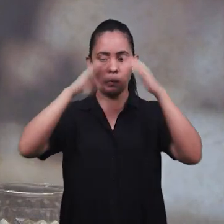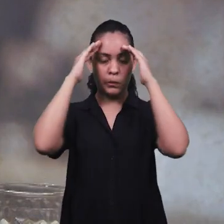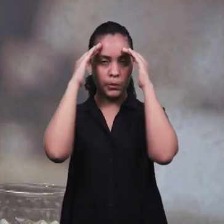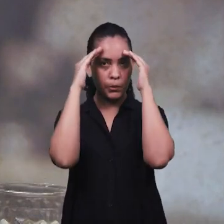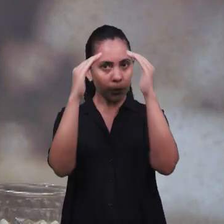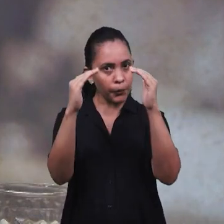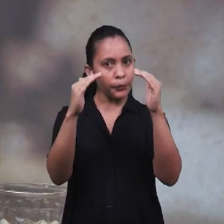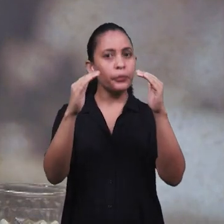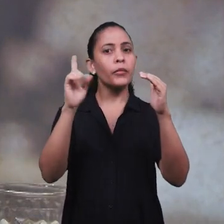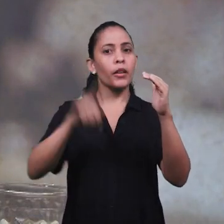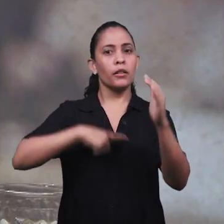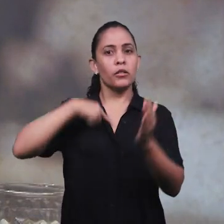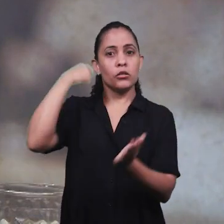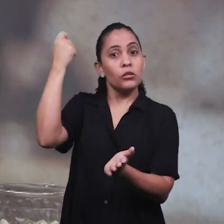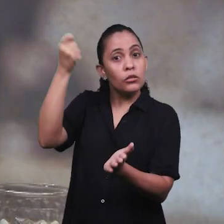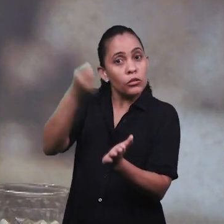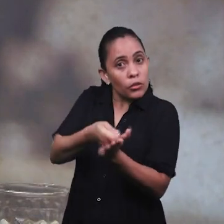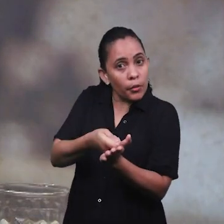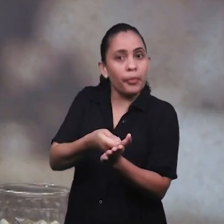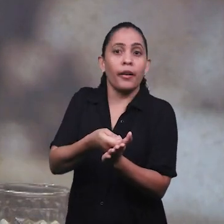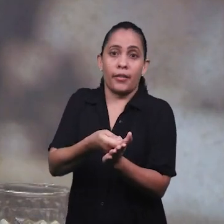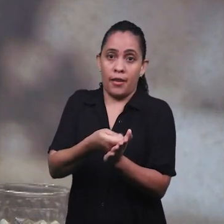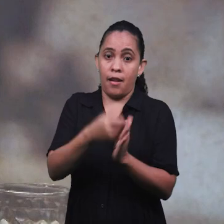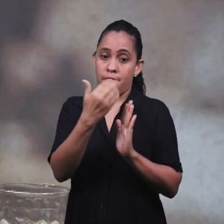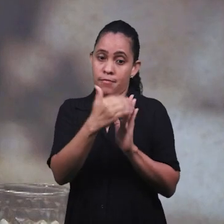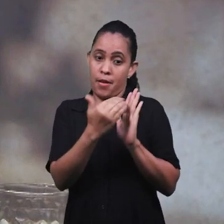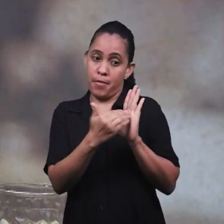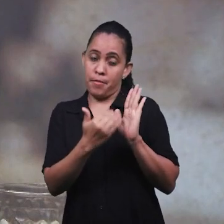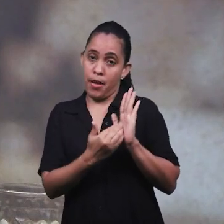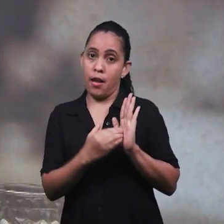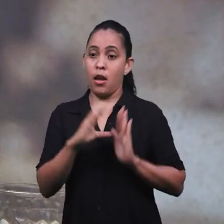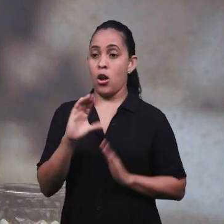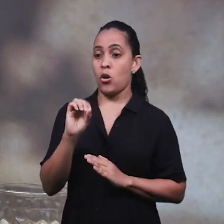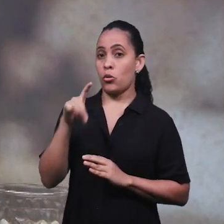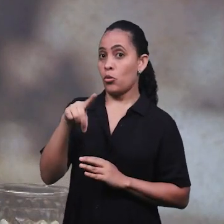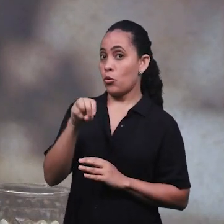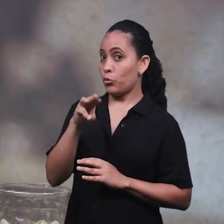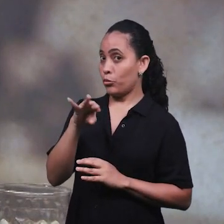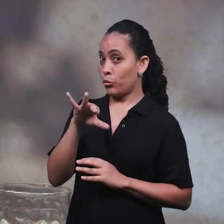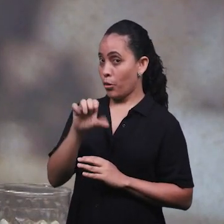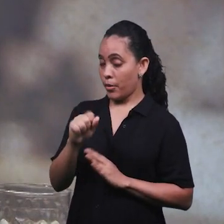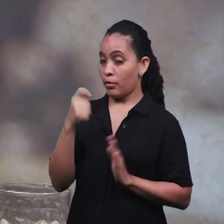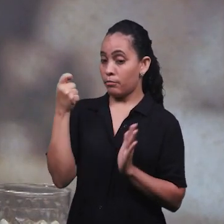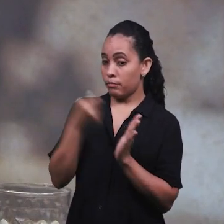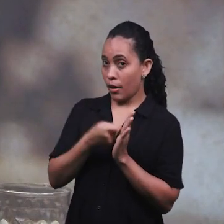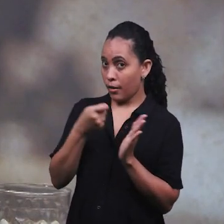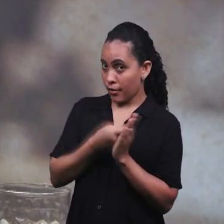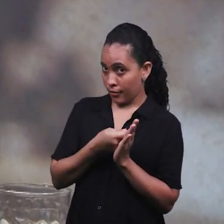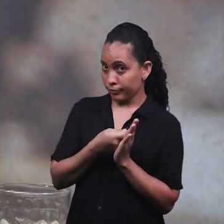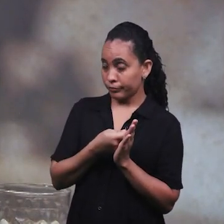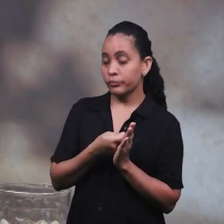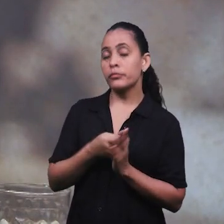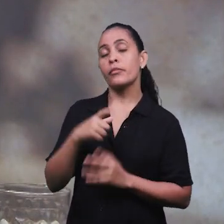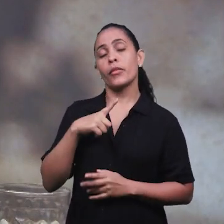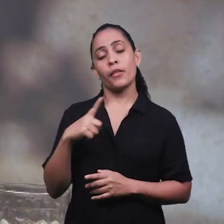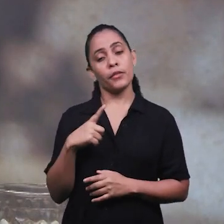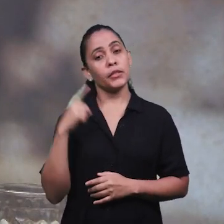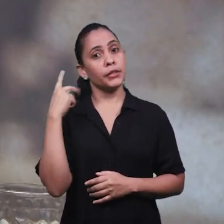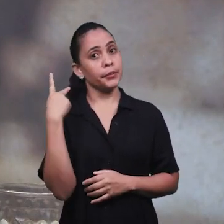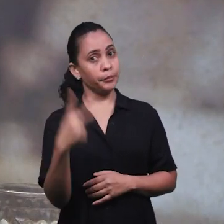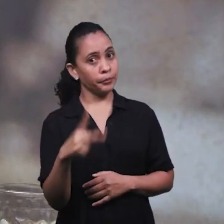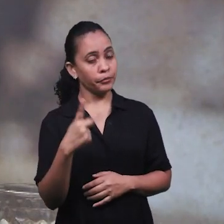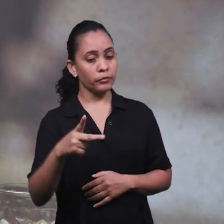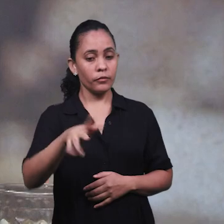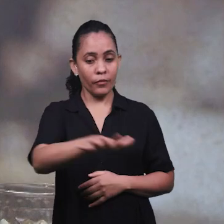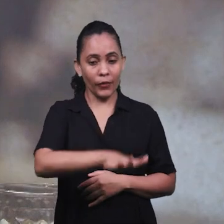é o dever de pagar as cotas condominiais. Como eu disse, o condomínio, você tem uma copropriedade sobre